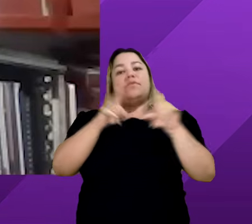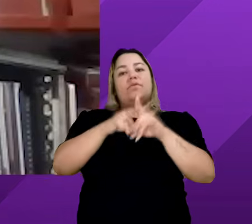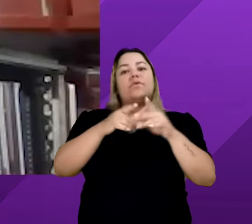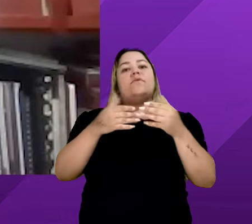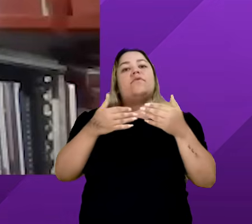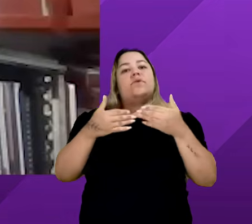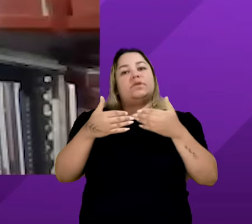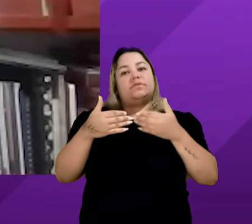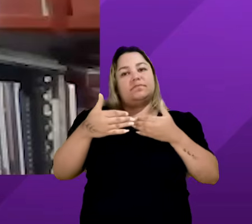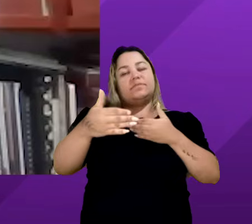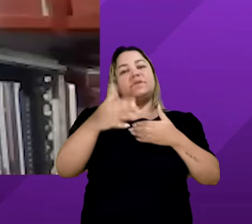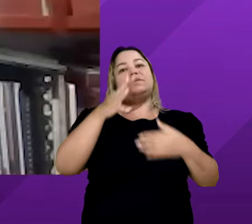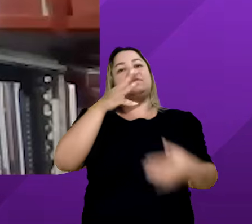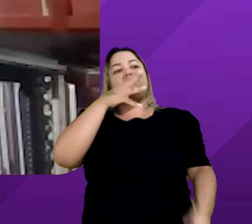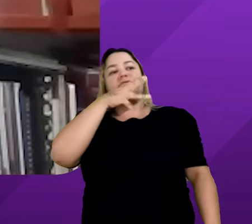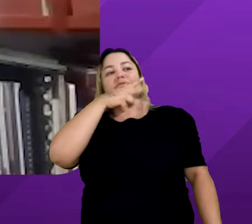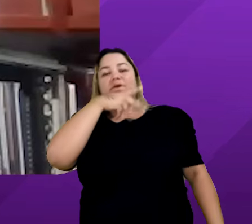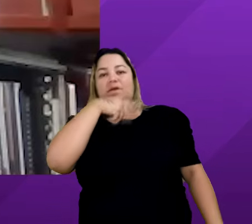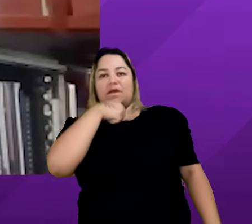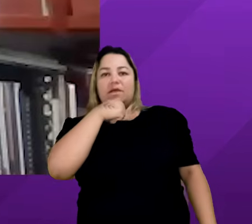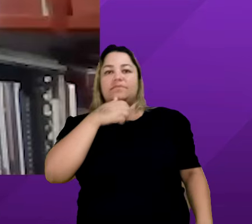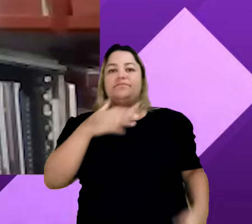lenta, digamos assim.